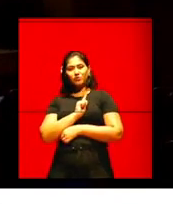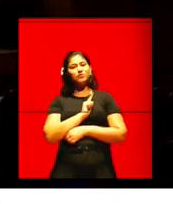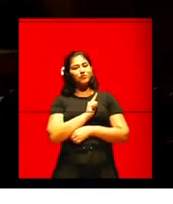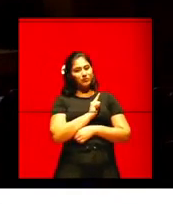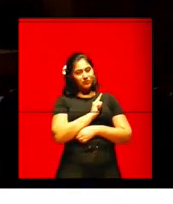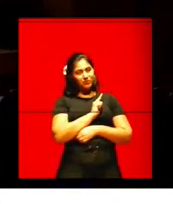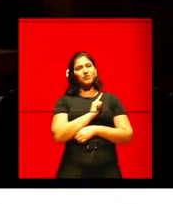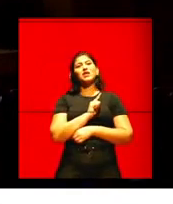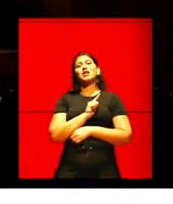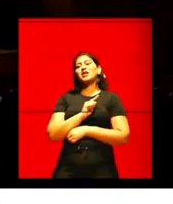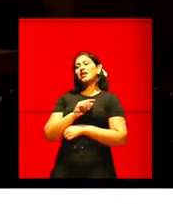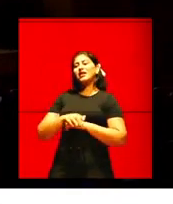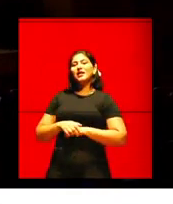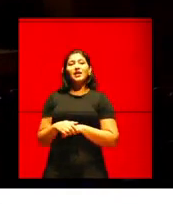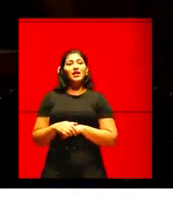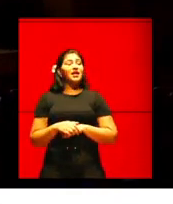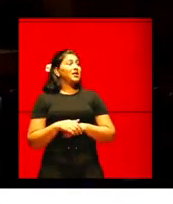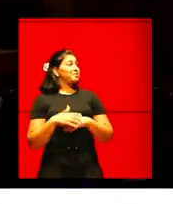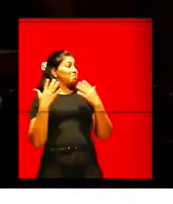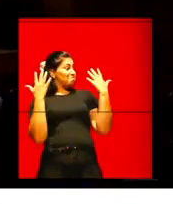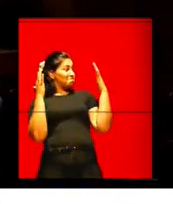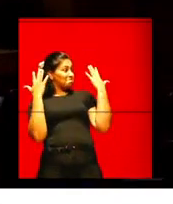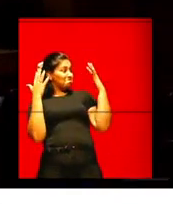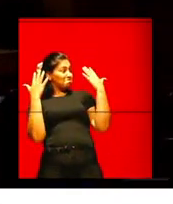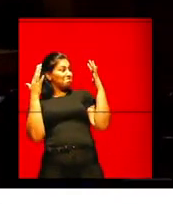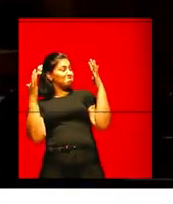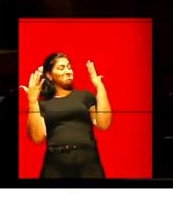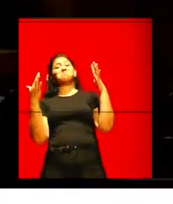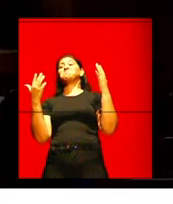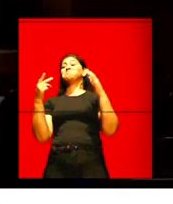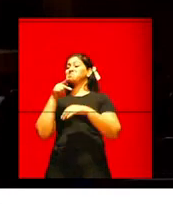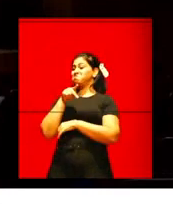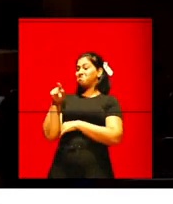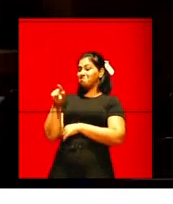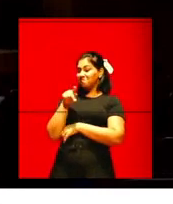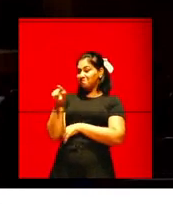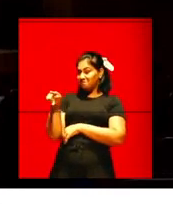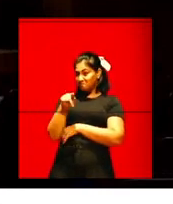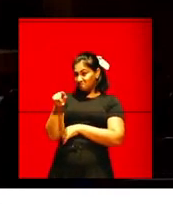Eulison Nogueira. Cadê as palmas?